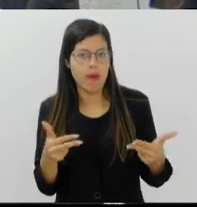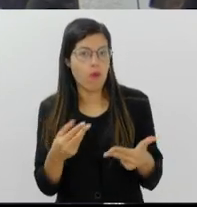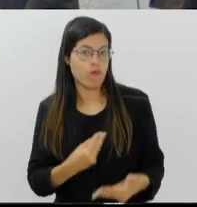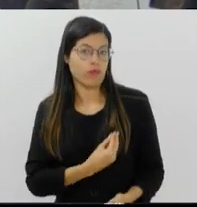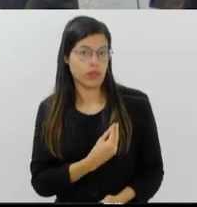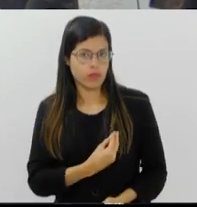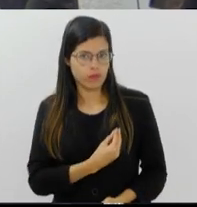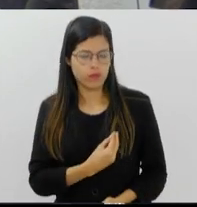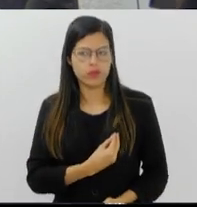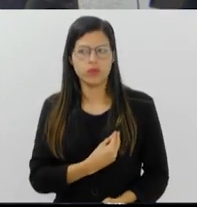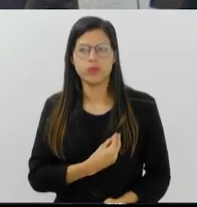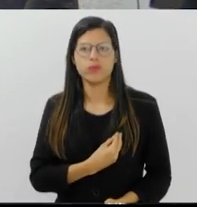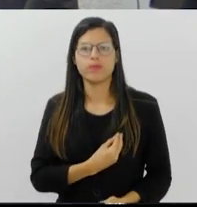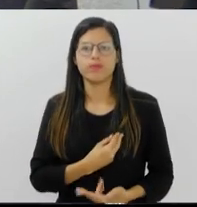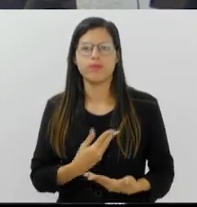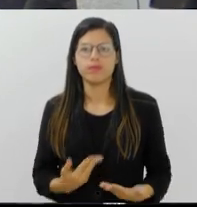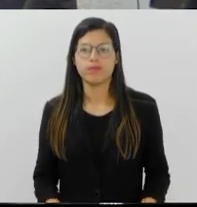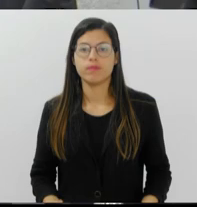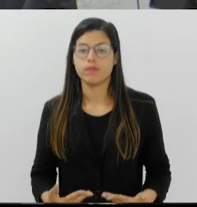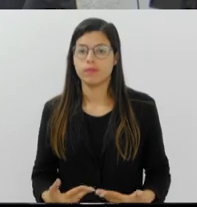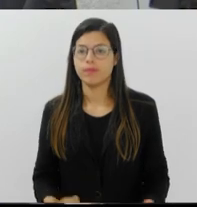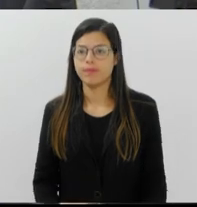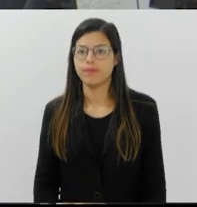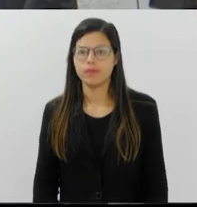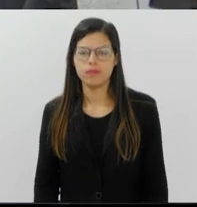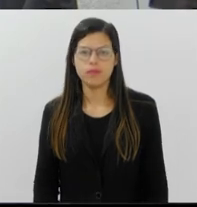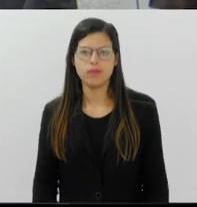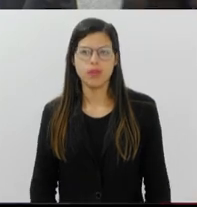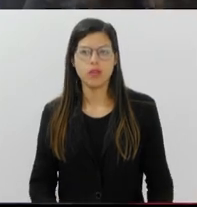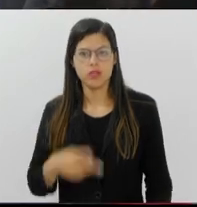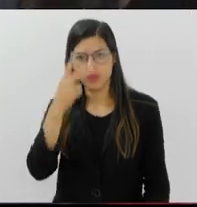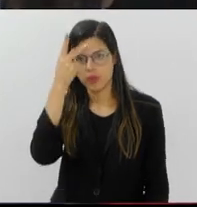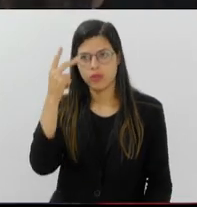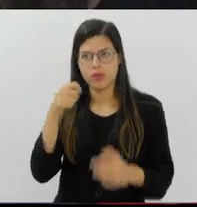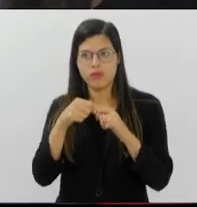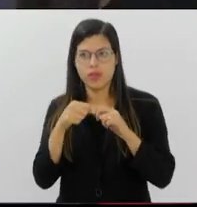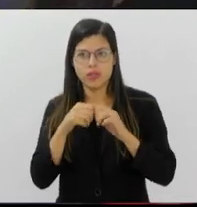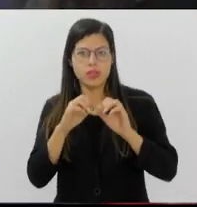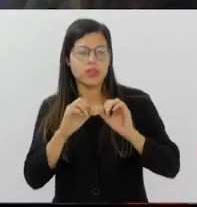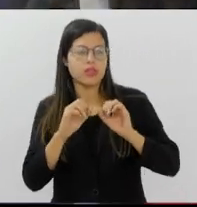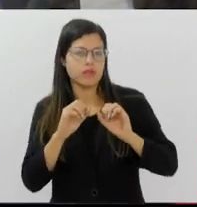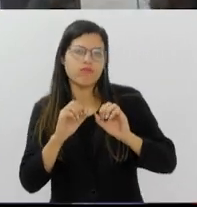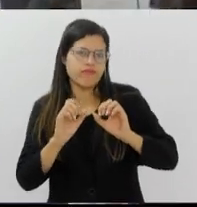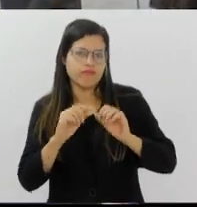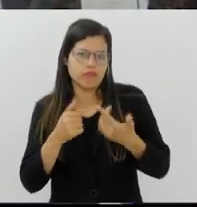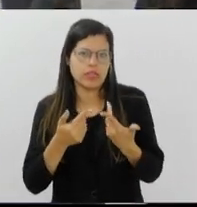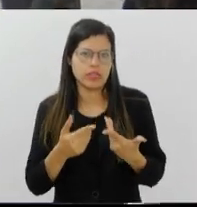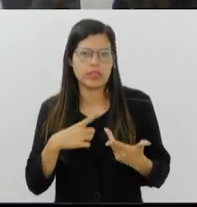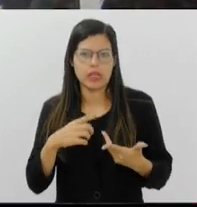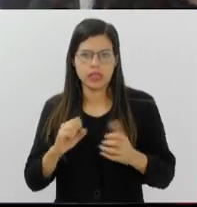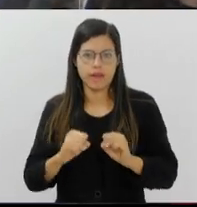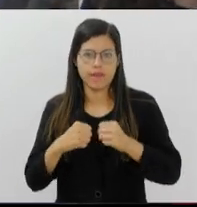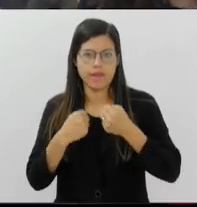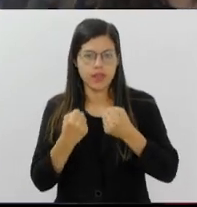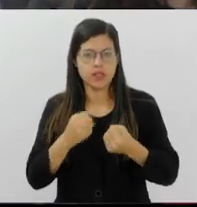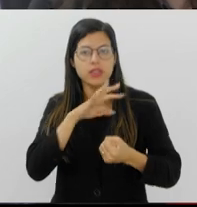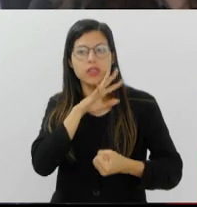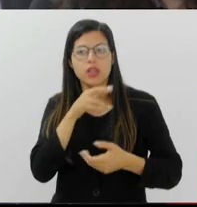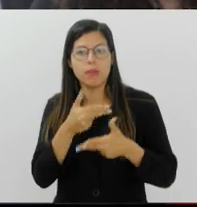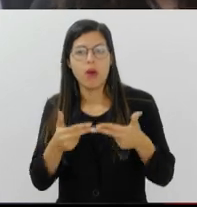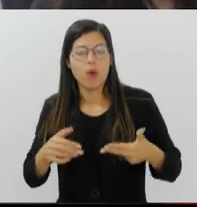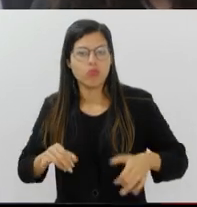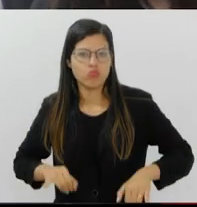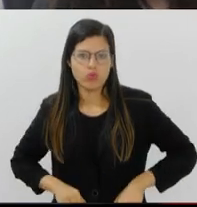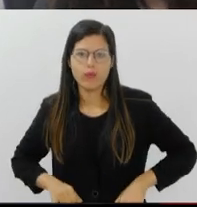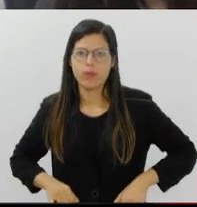vivos, o que demanda, segundo aqueles que fazem a pauta de defesa dos animais, o sofrimento dos animais durante todo